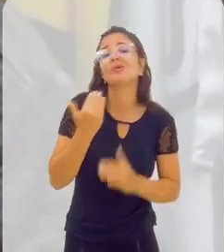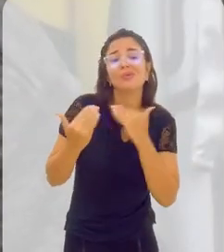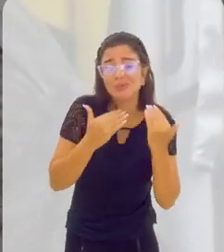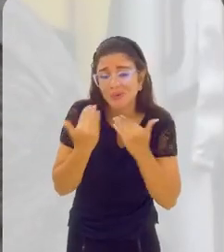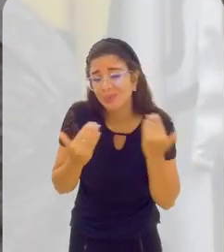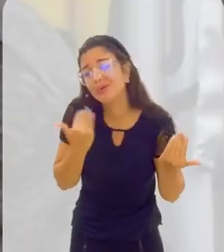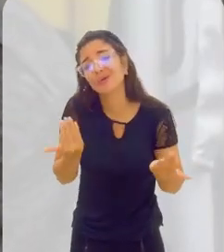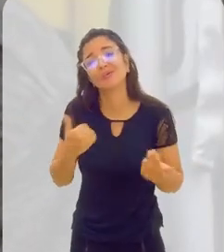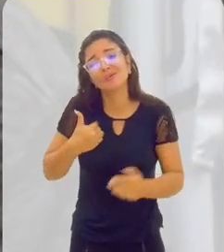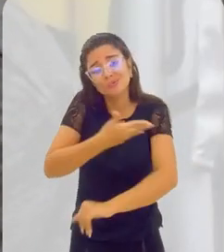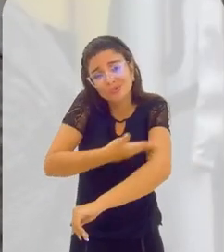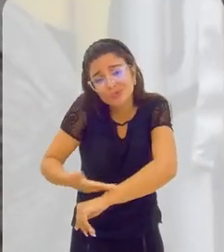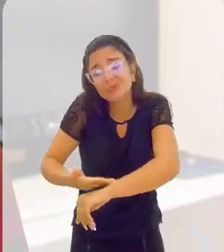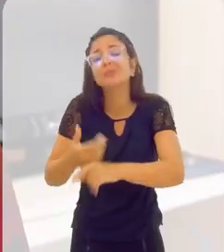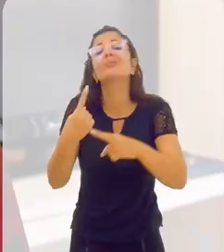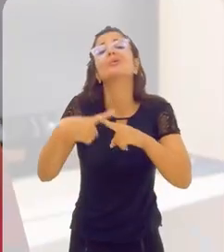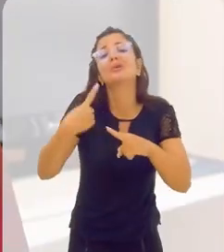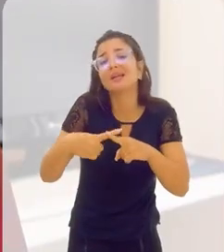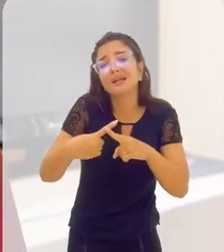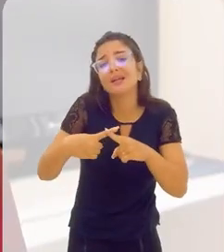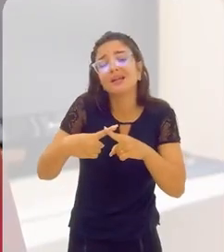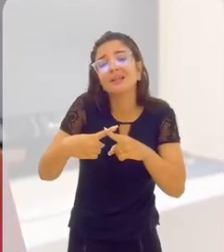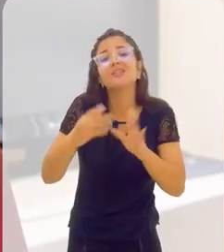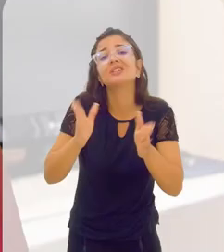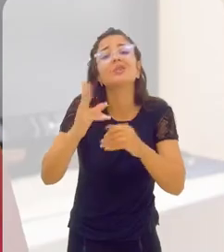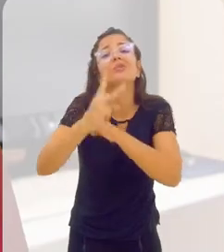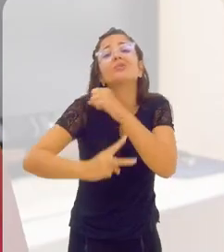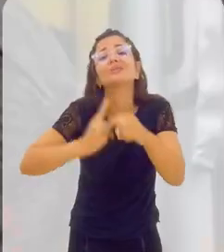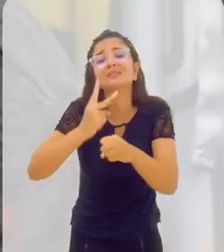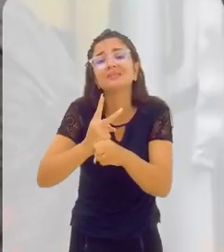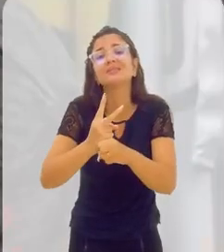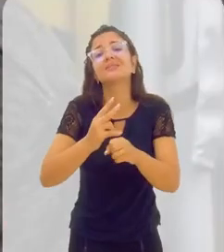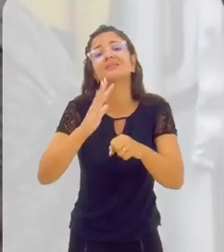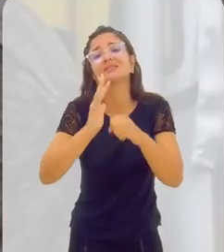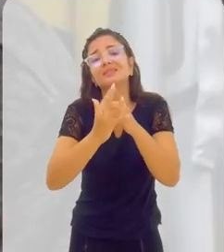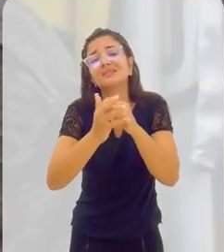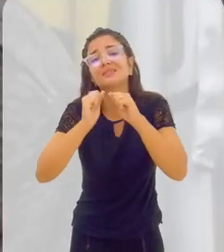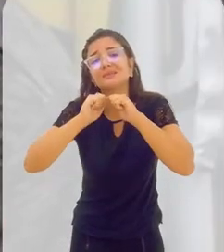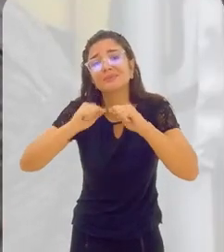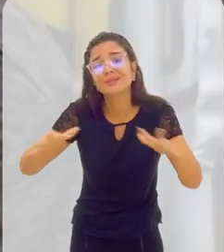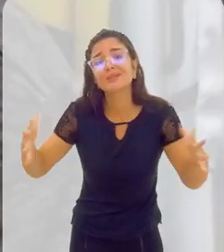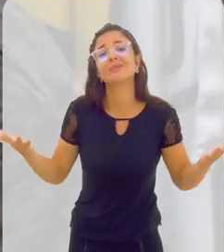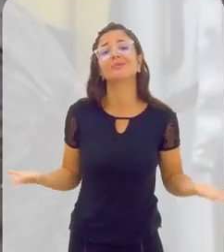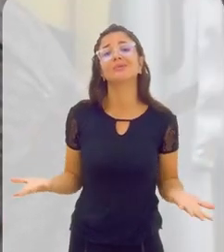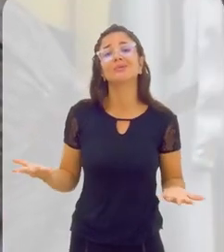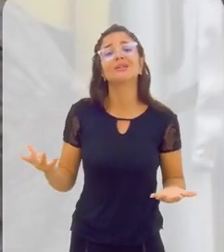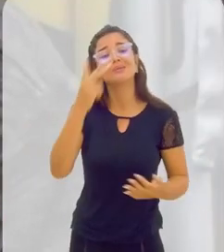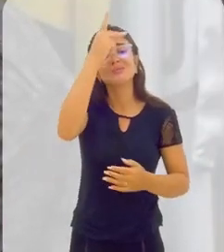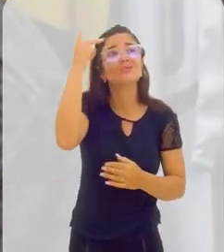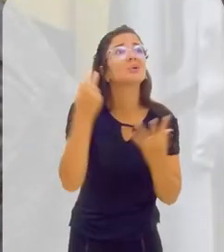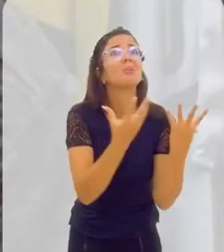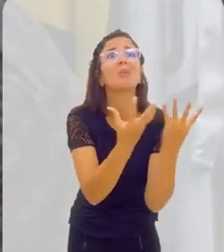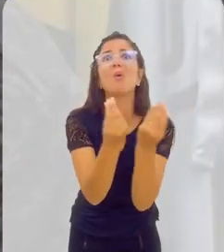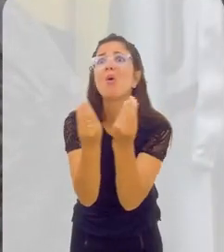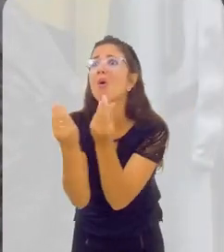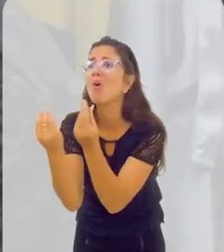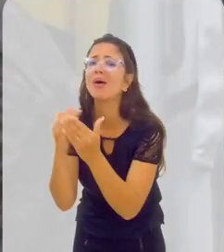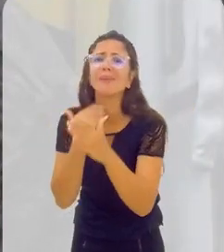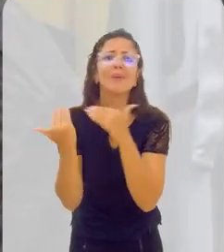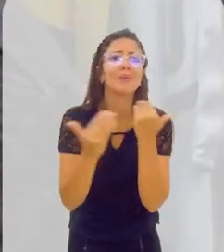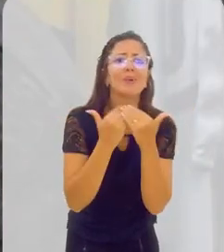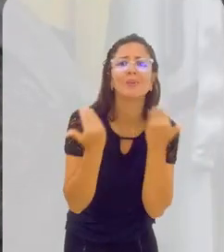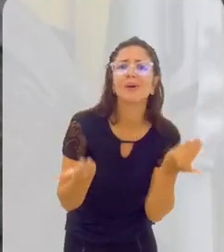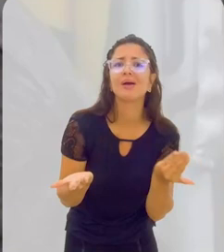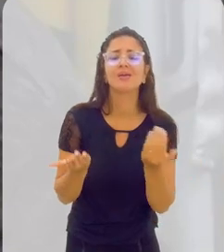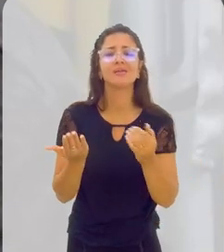com dois anos de pandemia morreu gente quer dizer aquela pandemia que